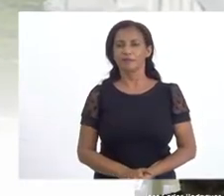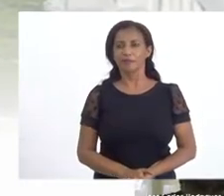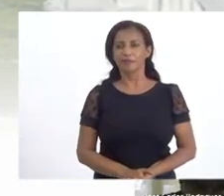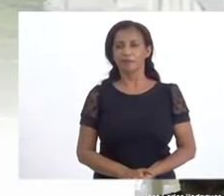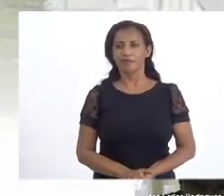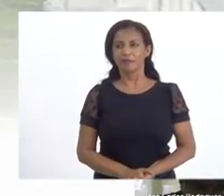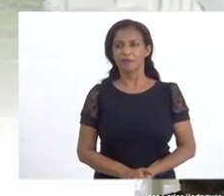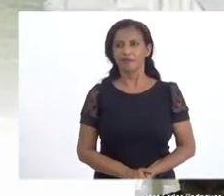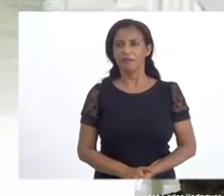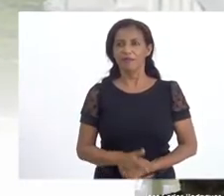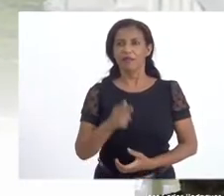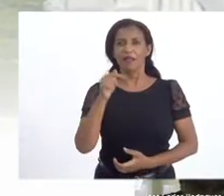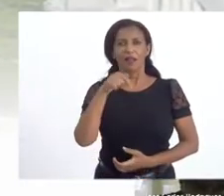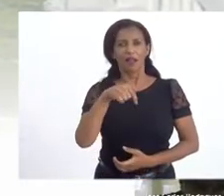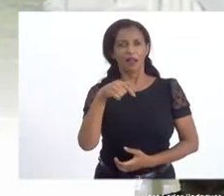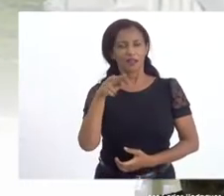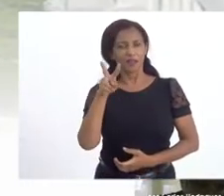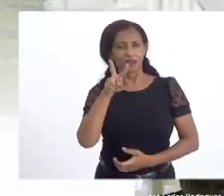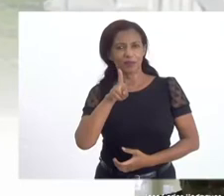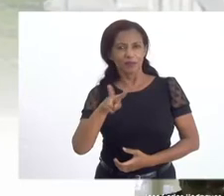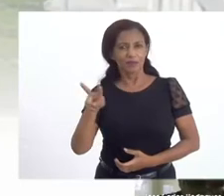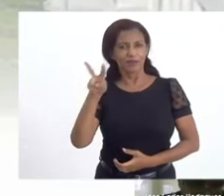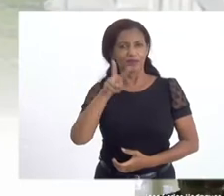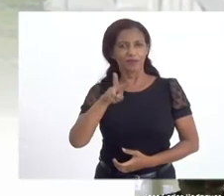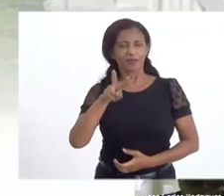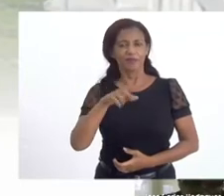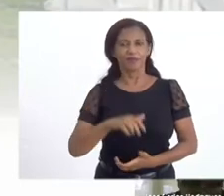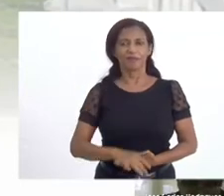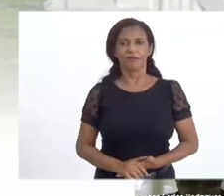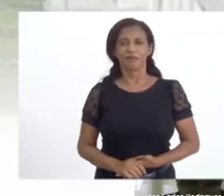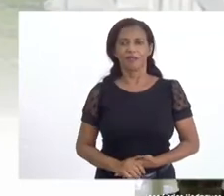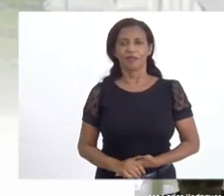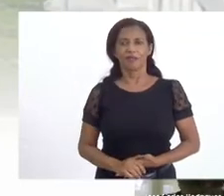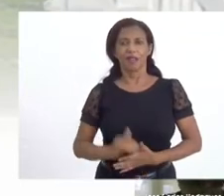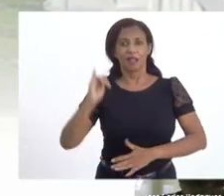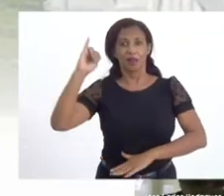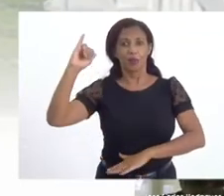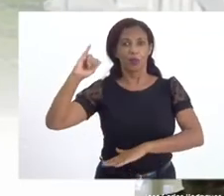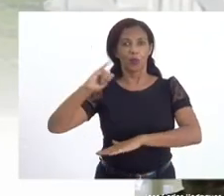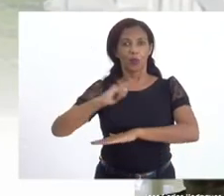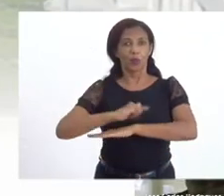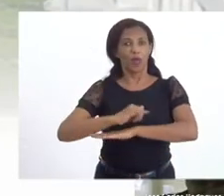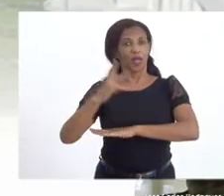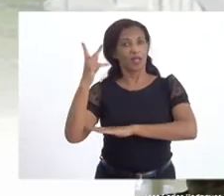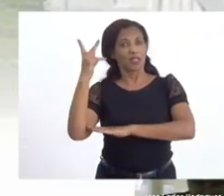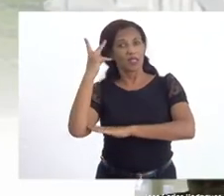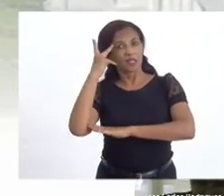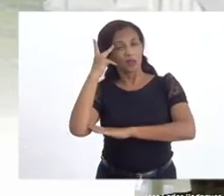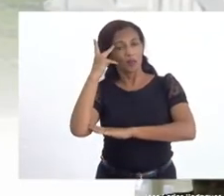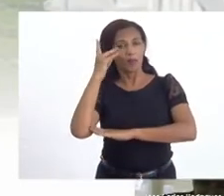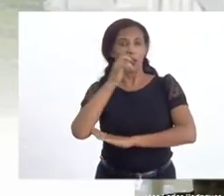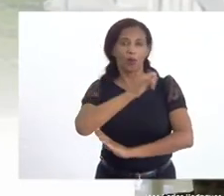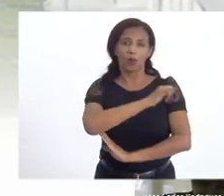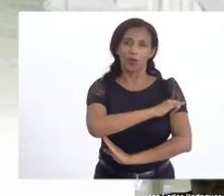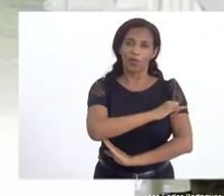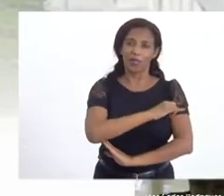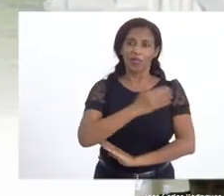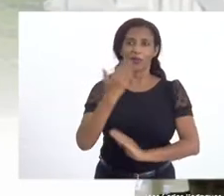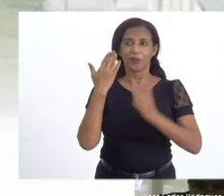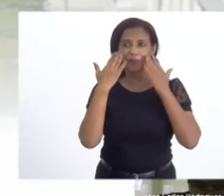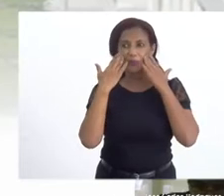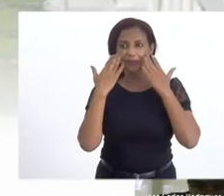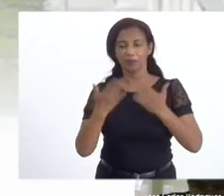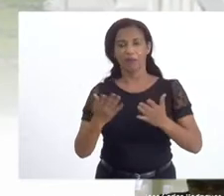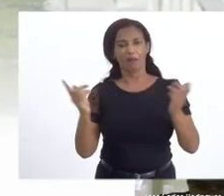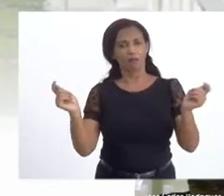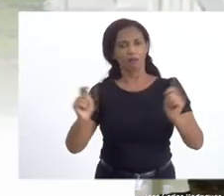Aqui uma observação, né? As operações da ponte aérea Rio-São Paulo representam a maioria dos pousos e decolagens, mas